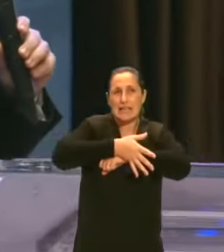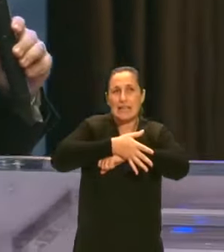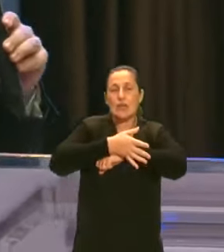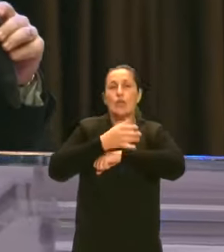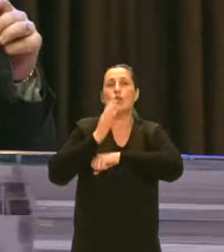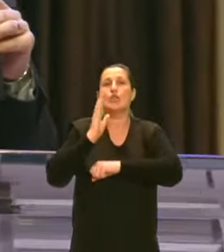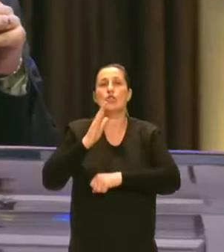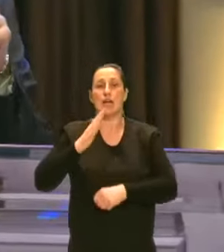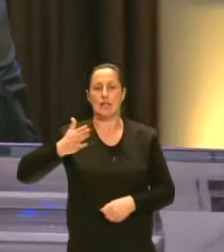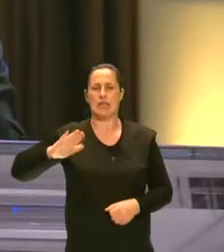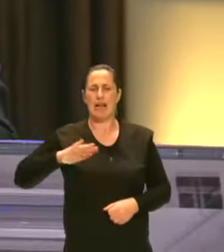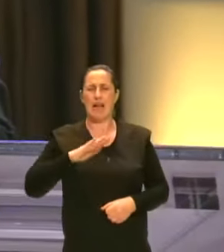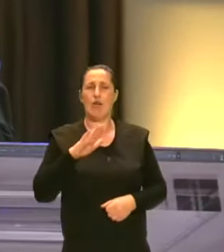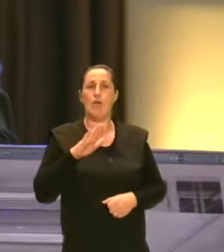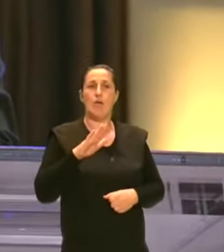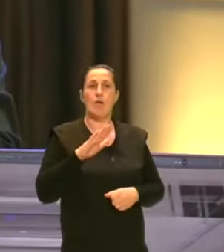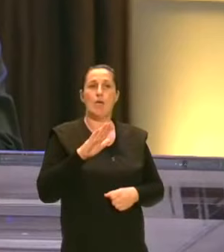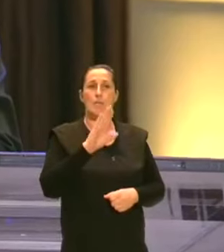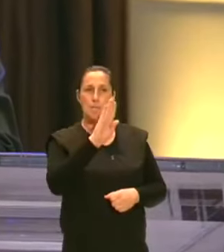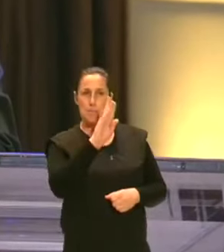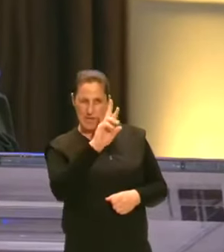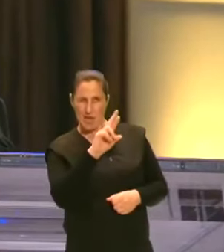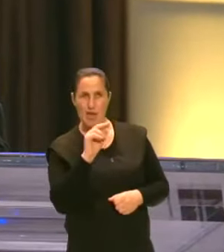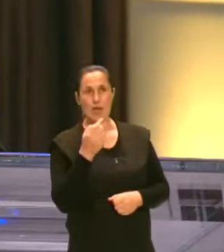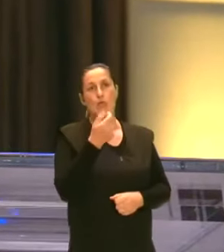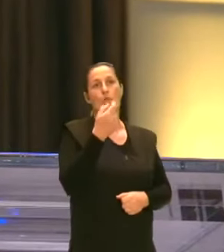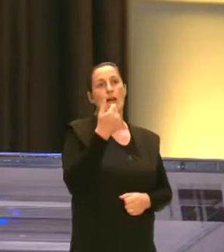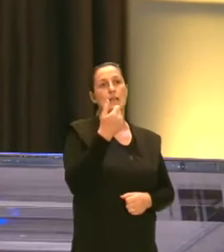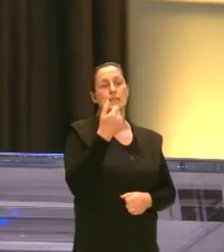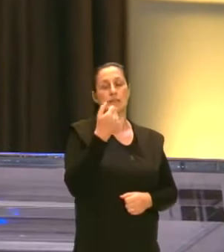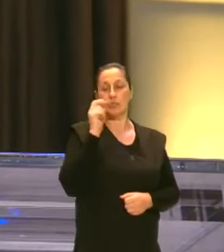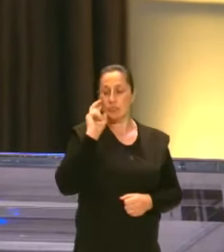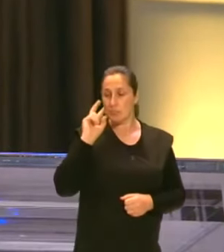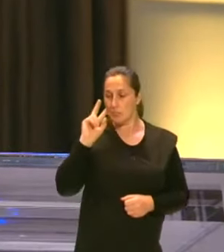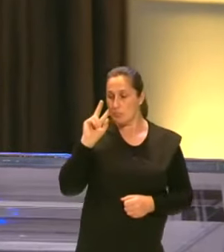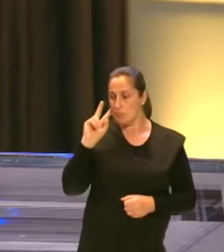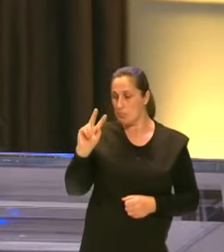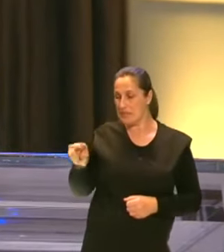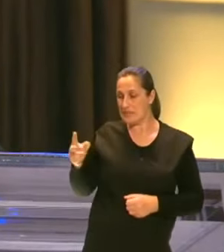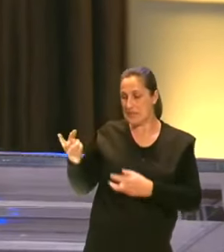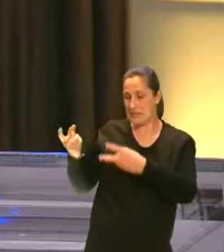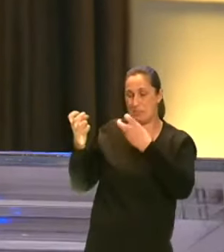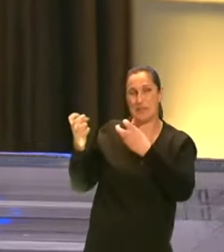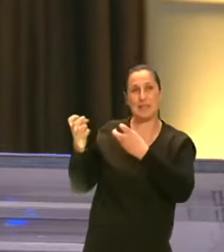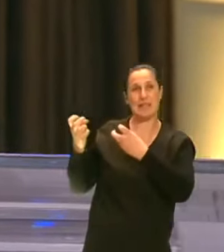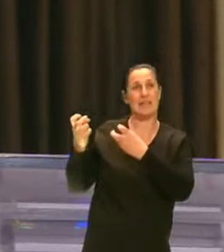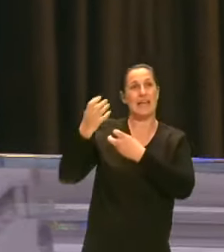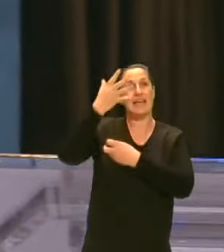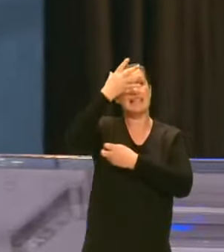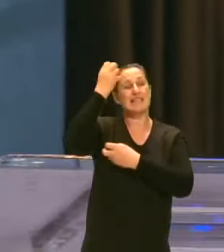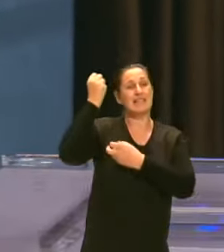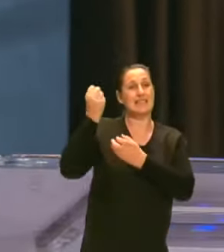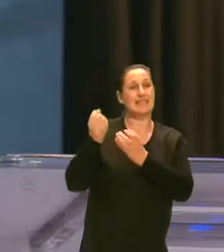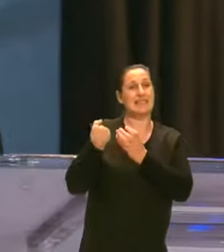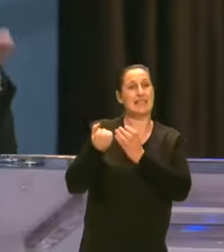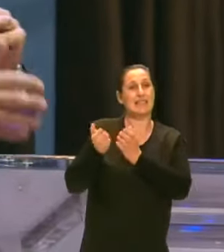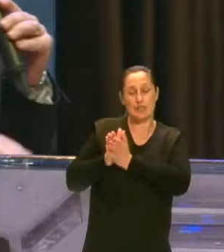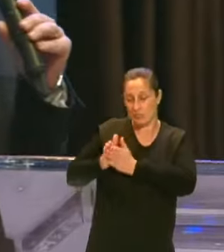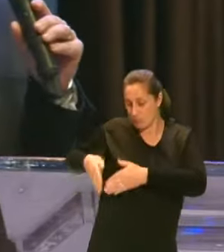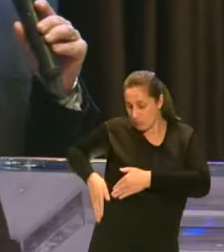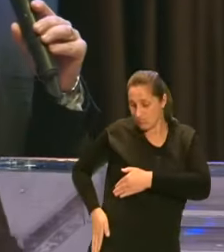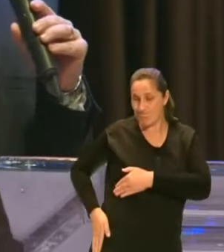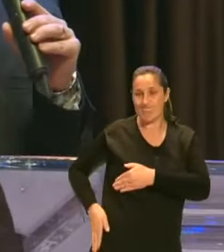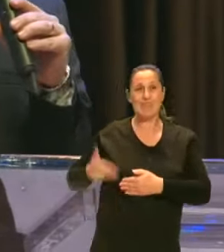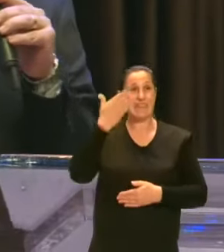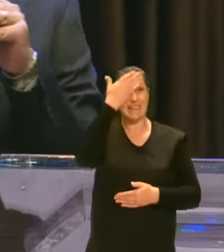BR, e de repente eu olho e vejo que eu tinha esquecido minha carteira. Eu falei: ai Jesus, minha carteira, tenho dinheiro, não vou voltar tão